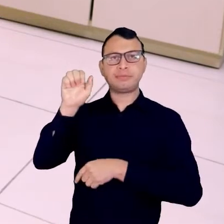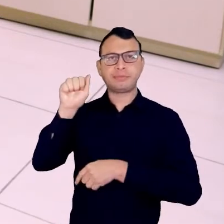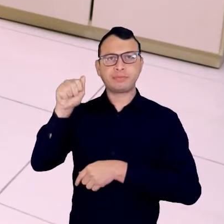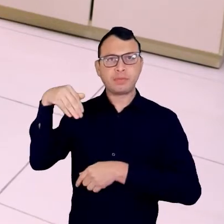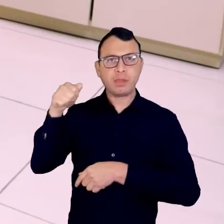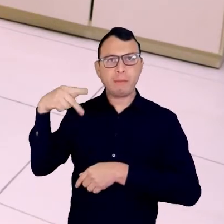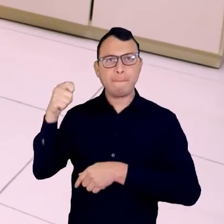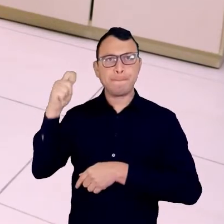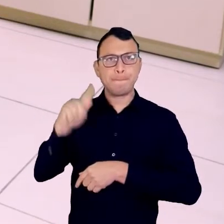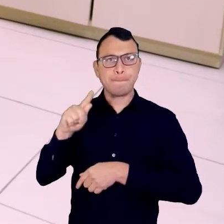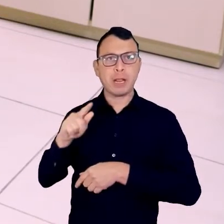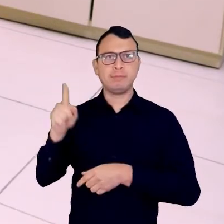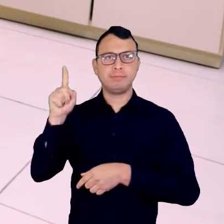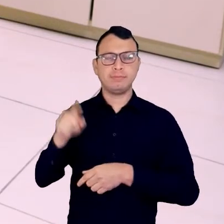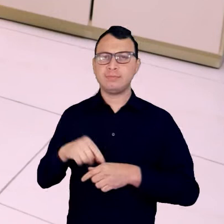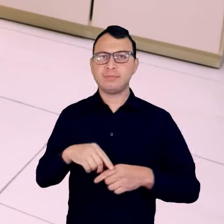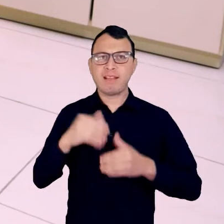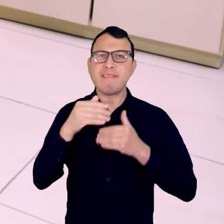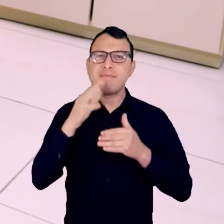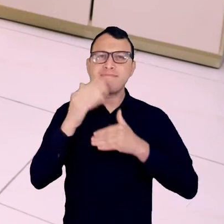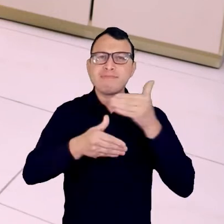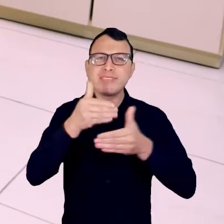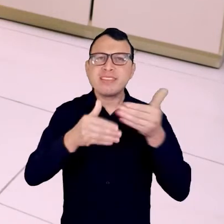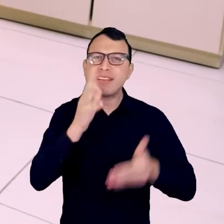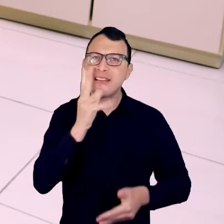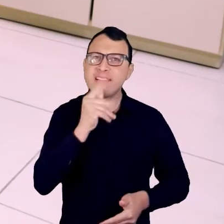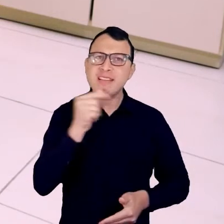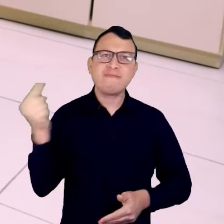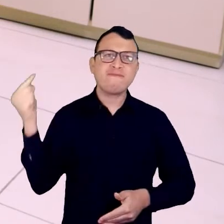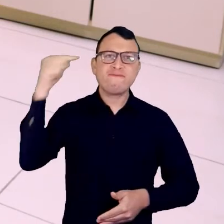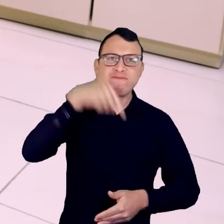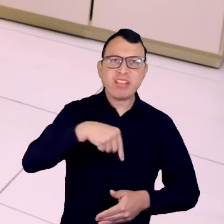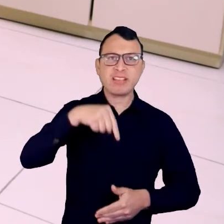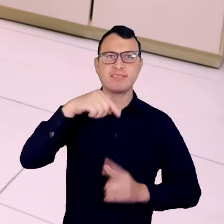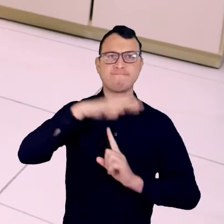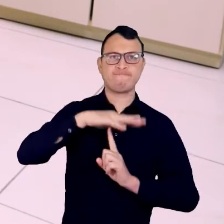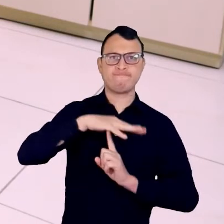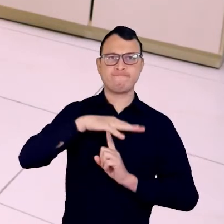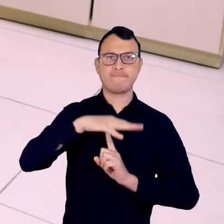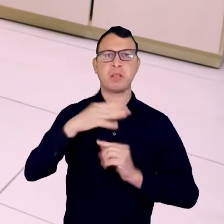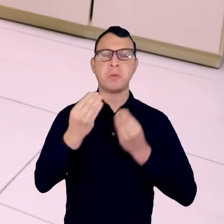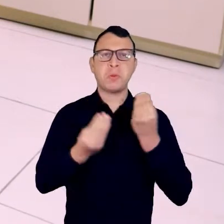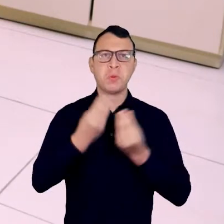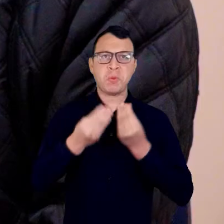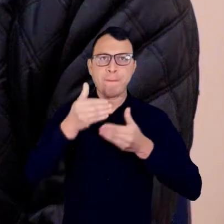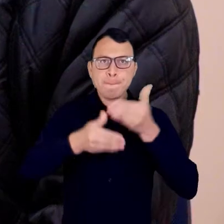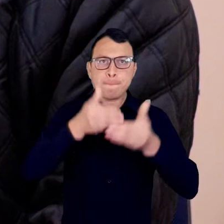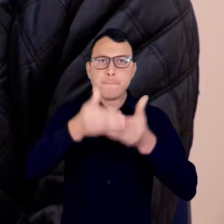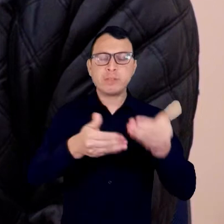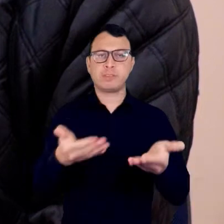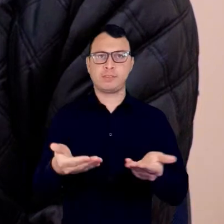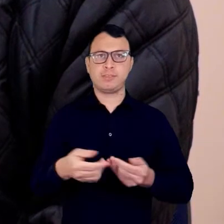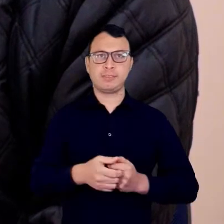ajuda. O processo lá é bem lento as coisas. Aí foi que a gente veio para cá, trouxemos elas e começamos o processo por aqui.